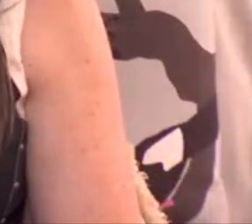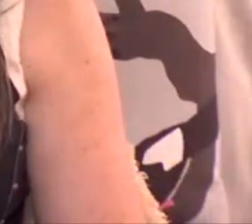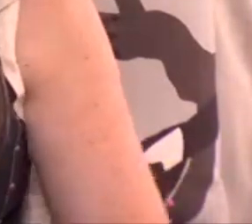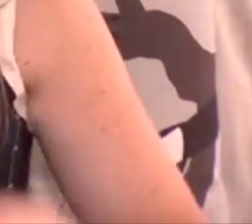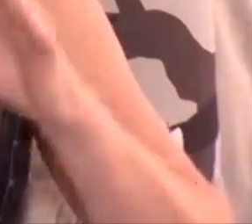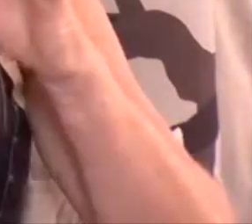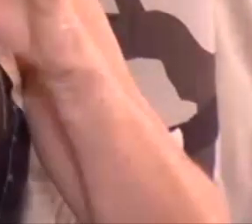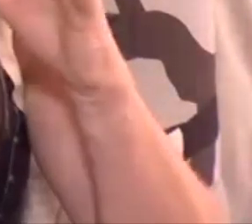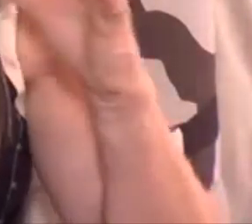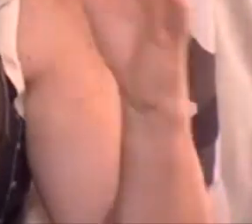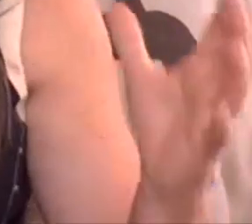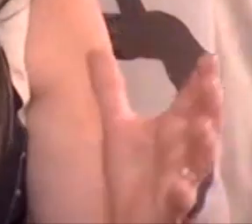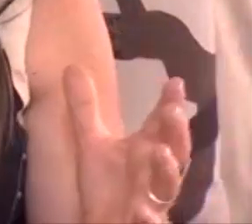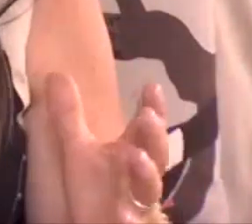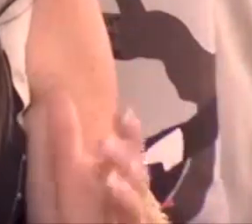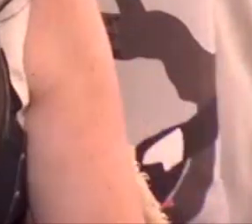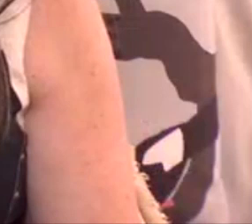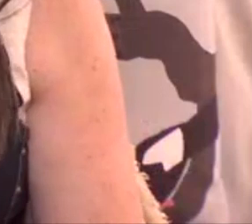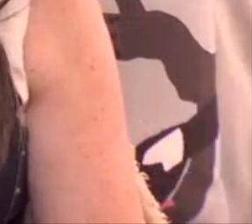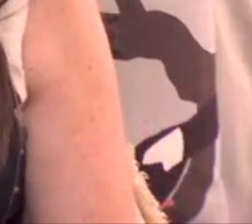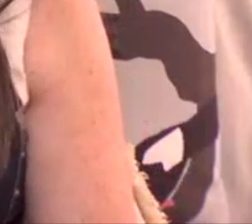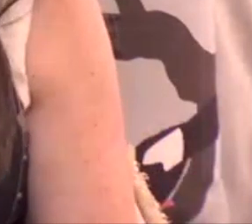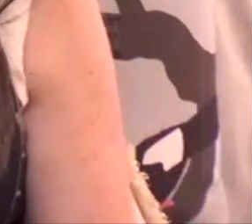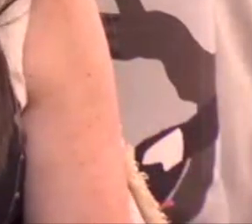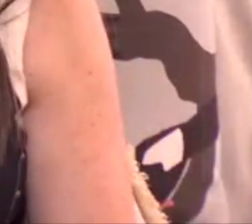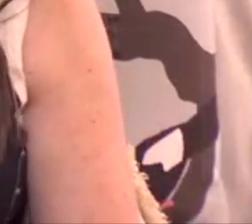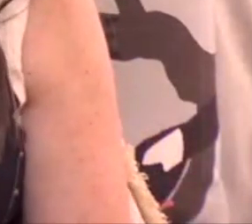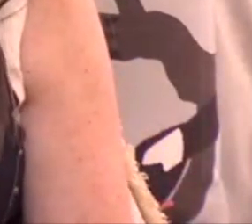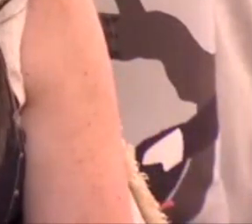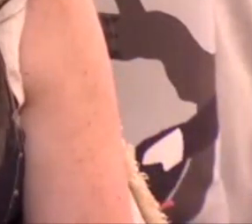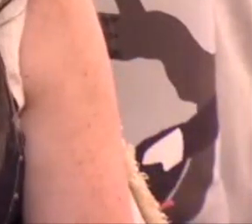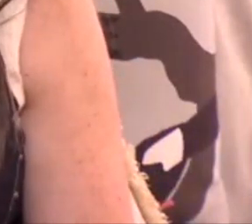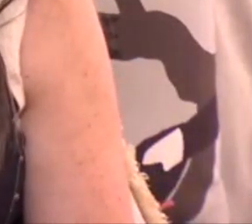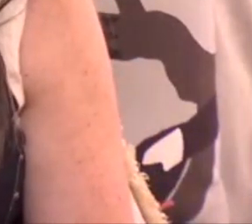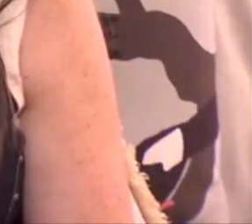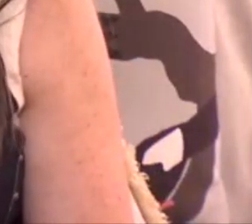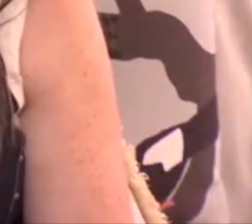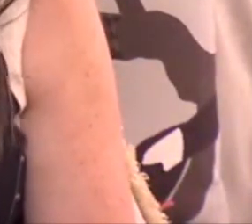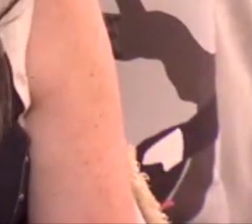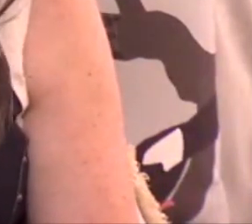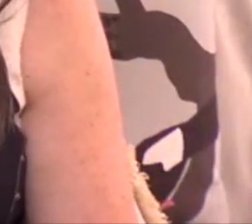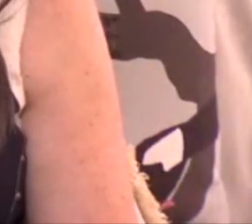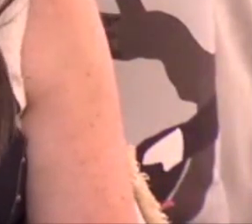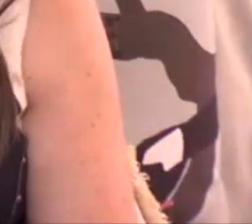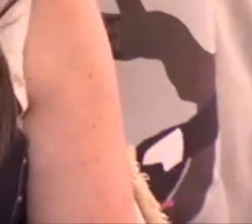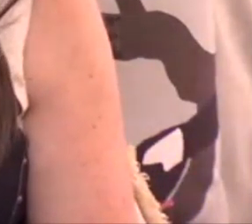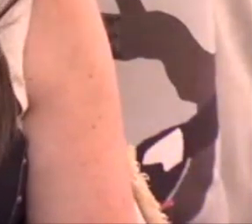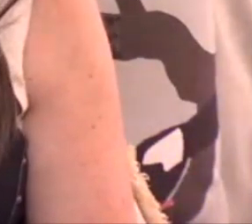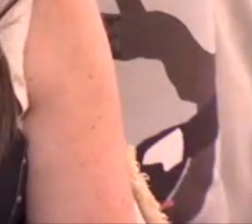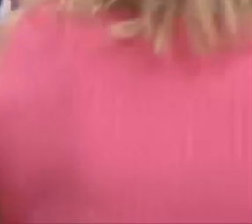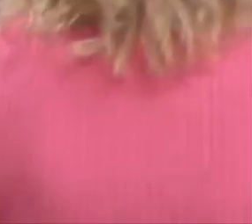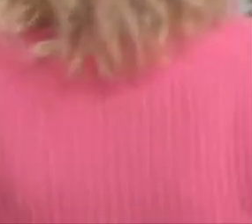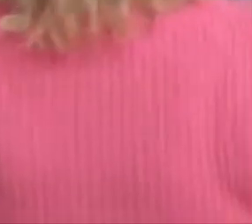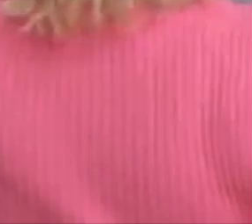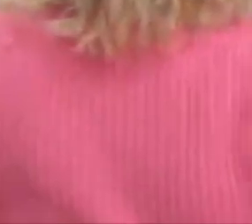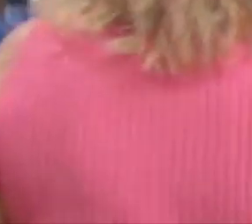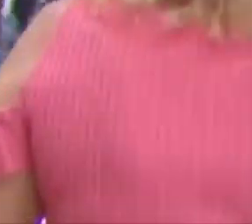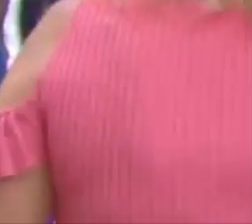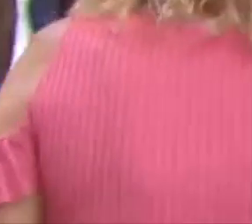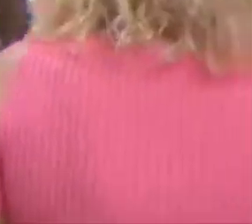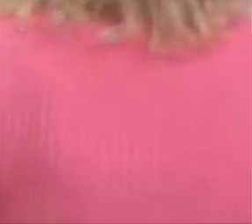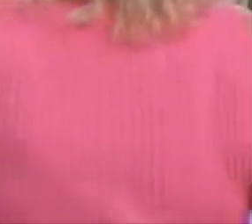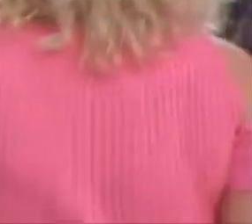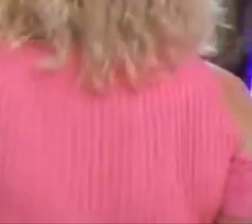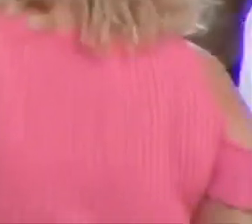tiver conservantes, os grandes antes é que causam os grandes problemas na alimentação, são os grandes vilões. Ela também